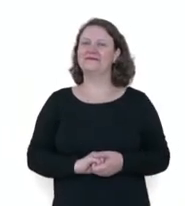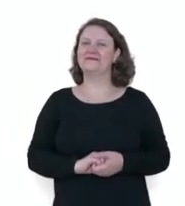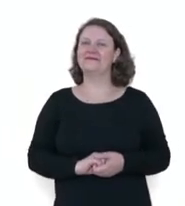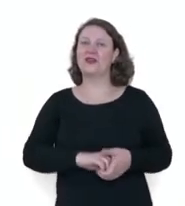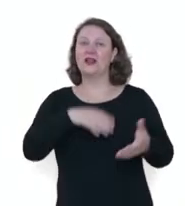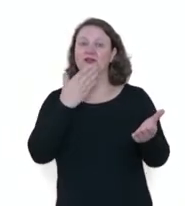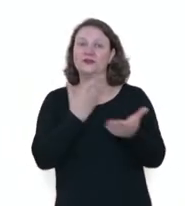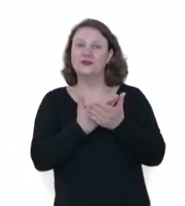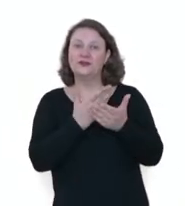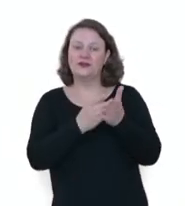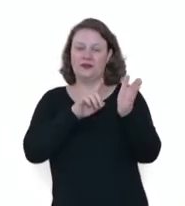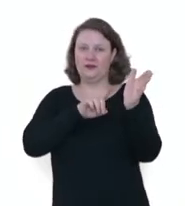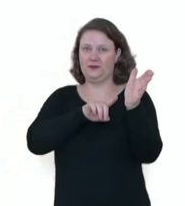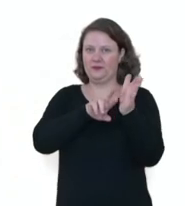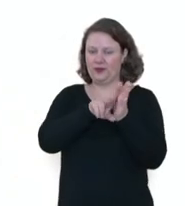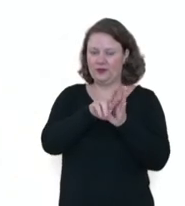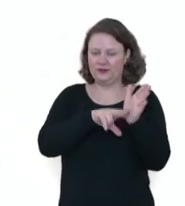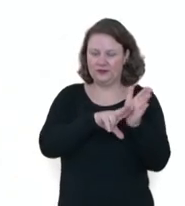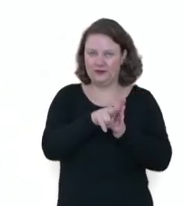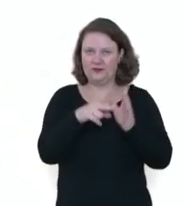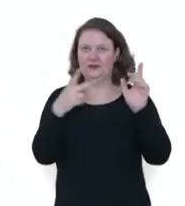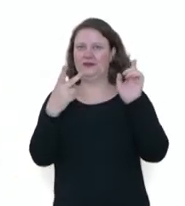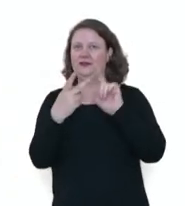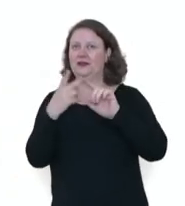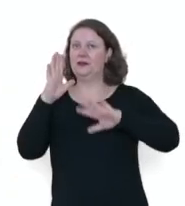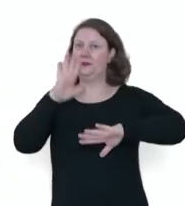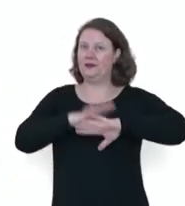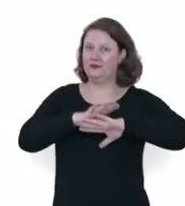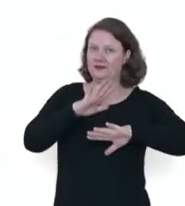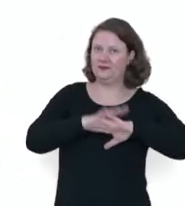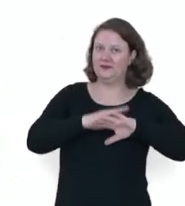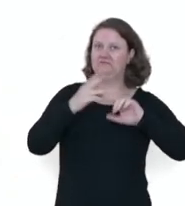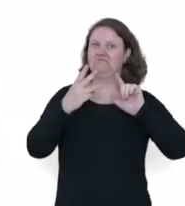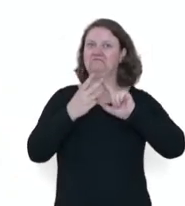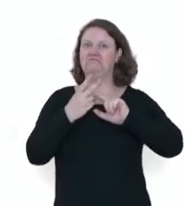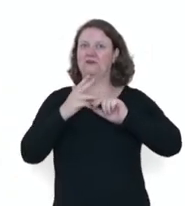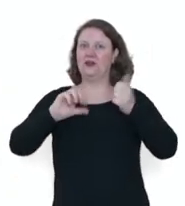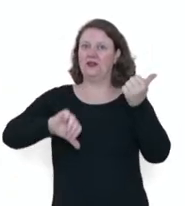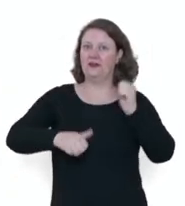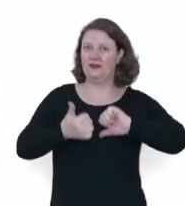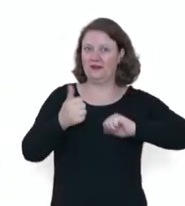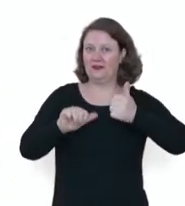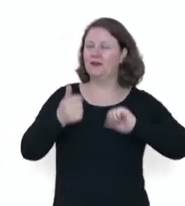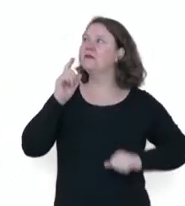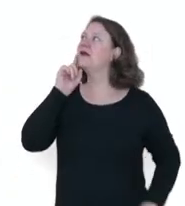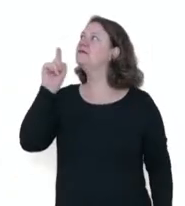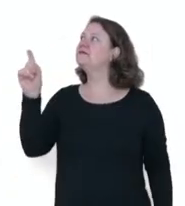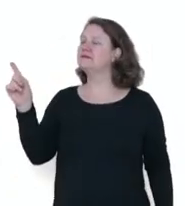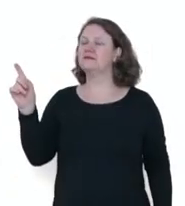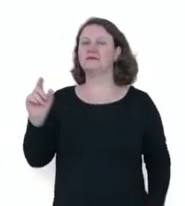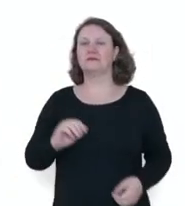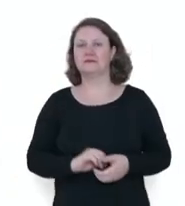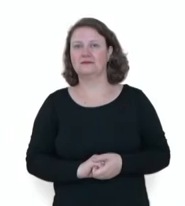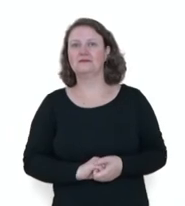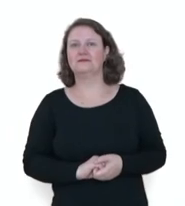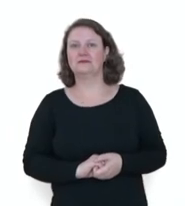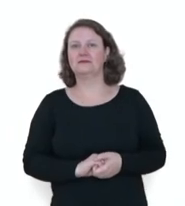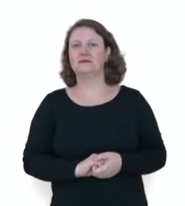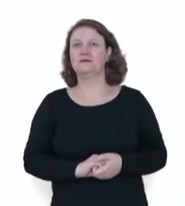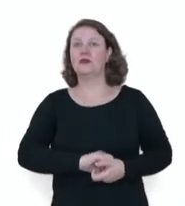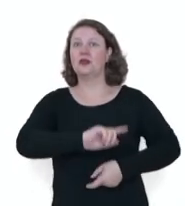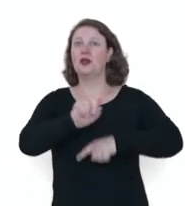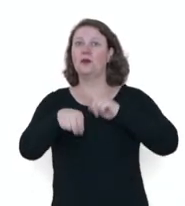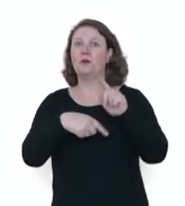biologia, matemática e química. Após 3 anos de estudo no mosteiro, passou a ser professor